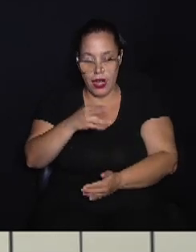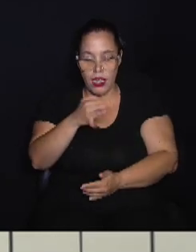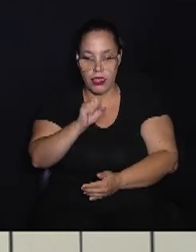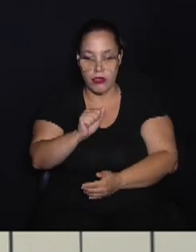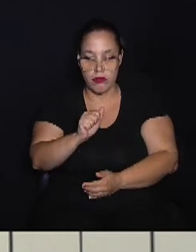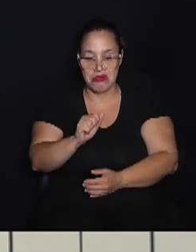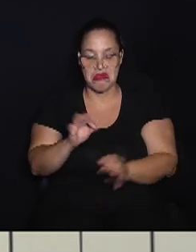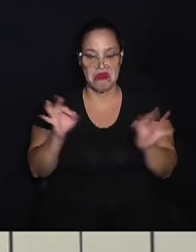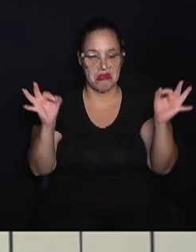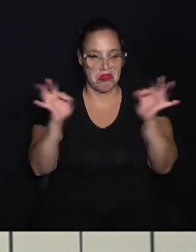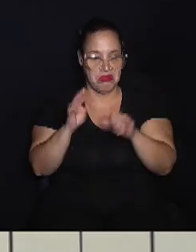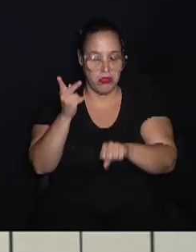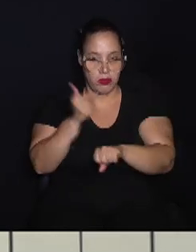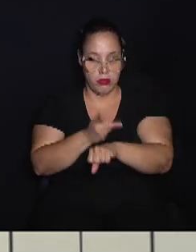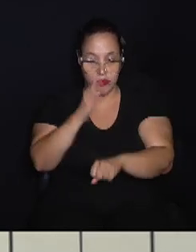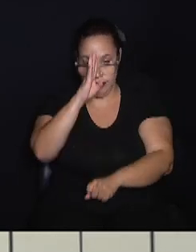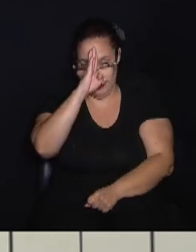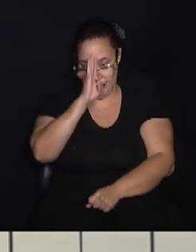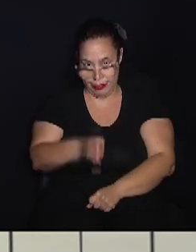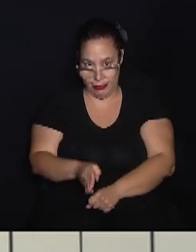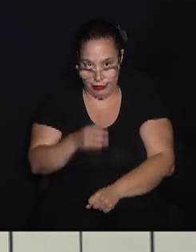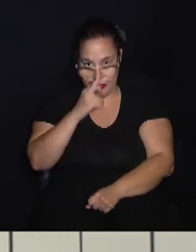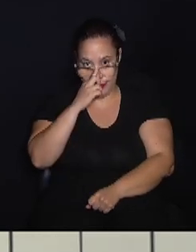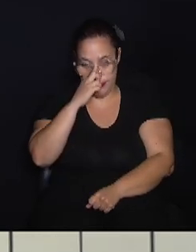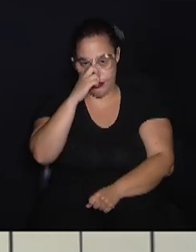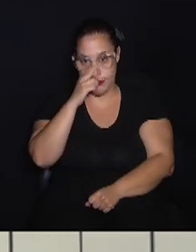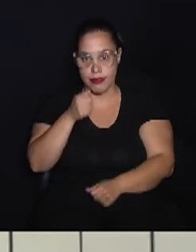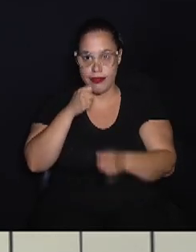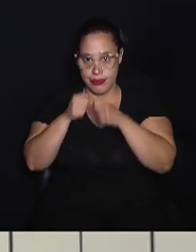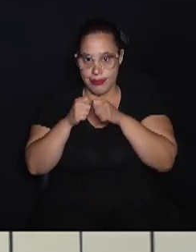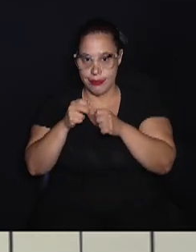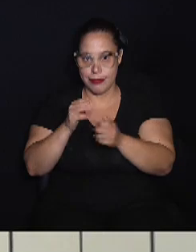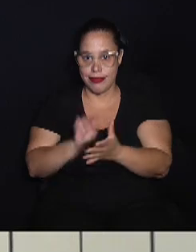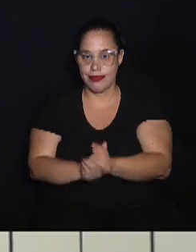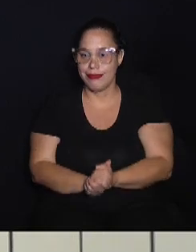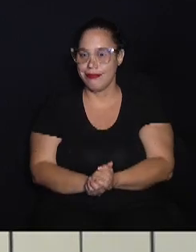forma totalmente gratuita confira só este